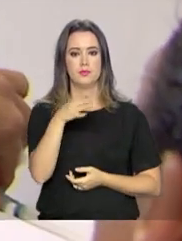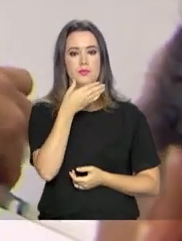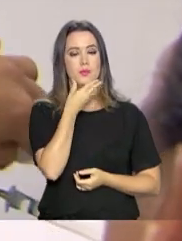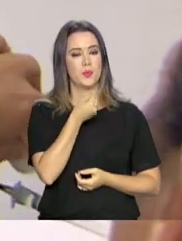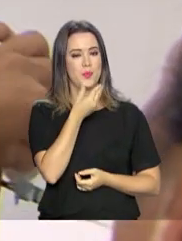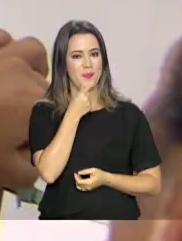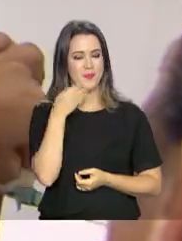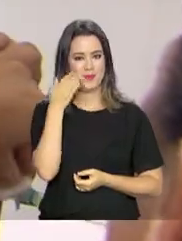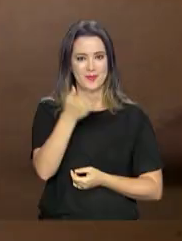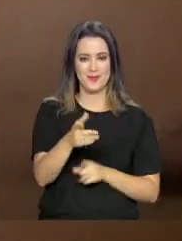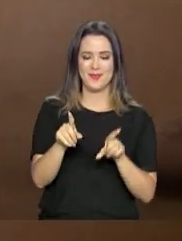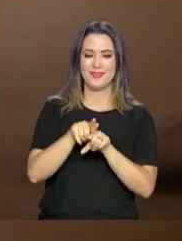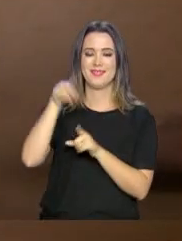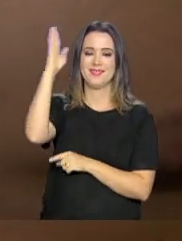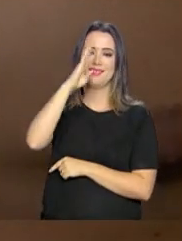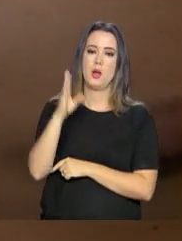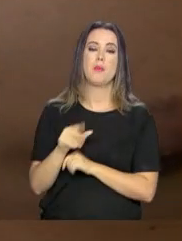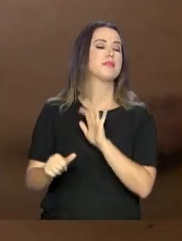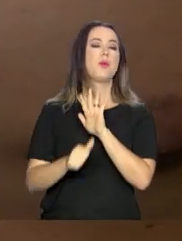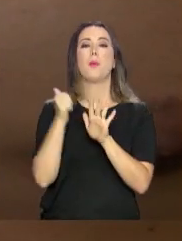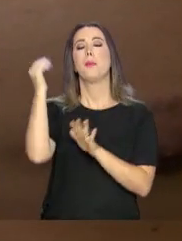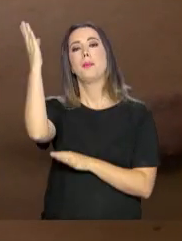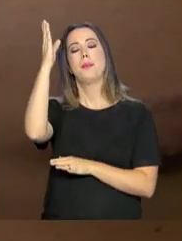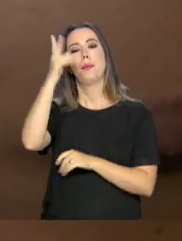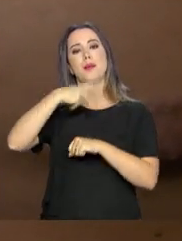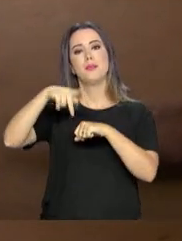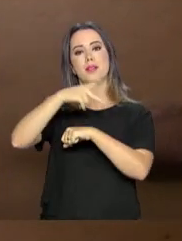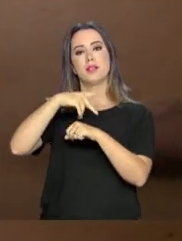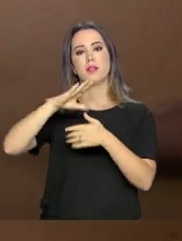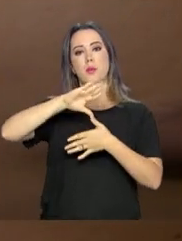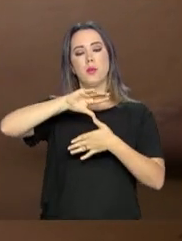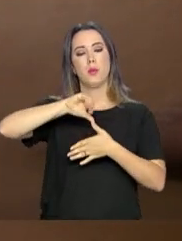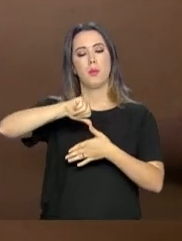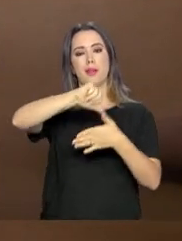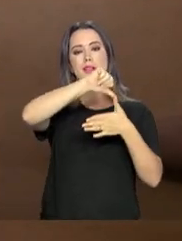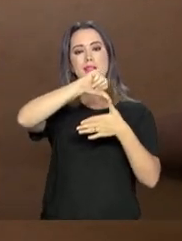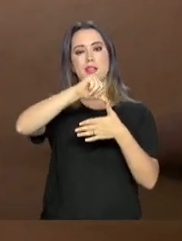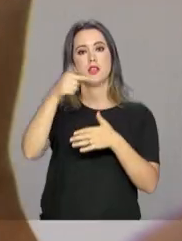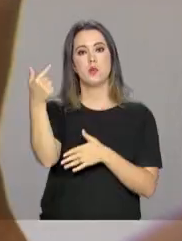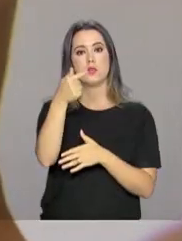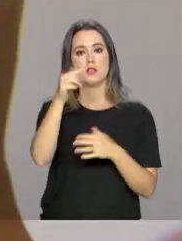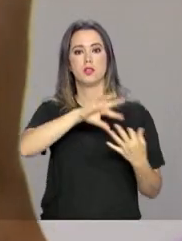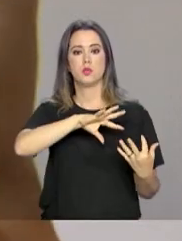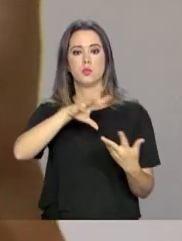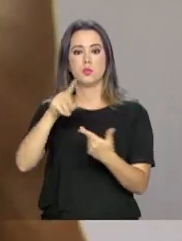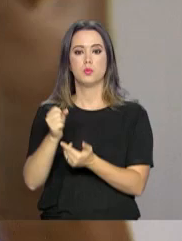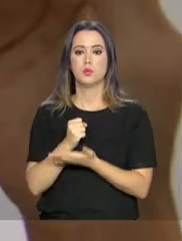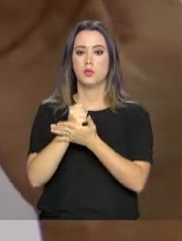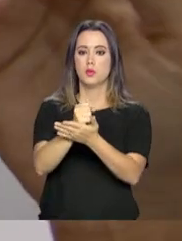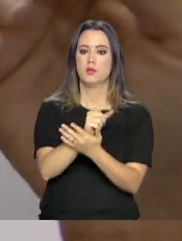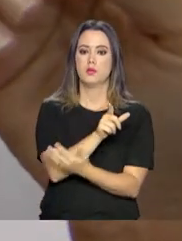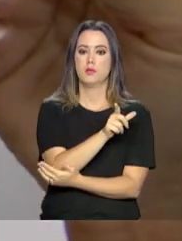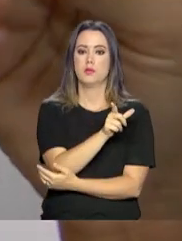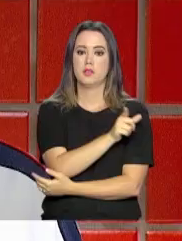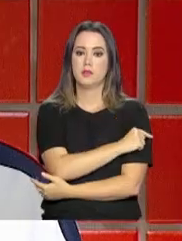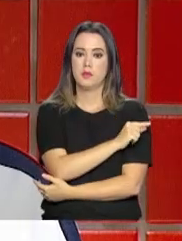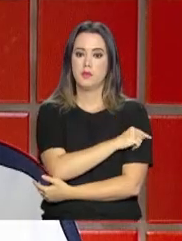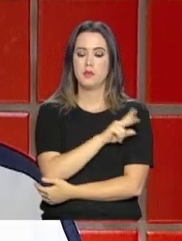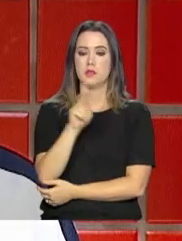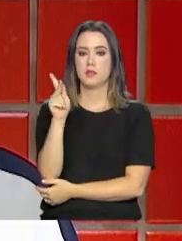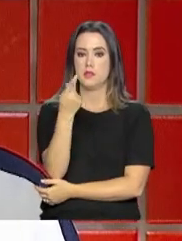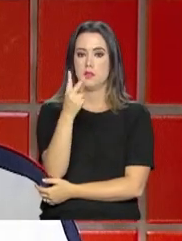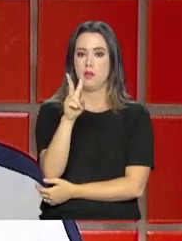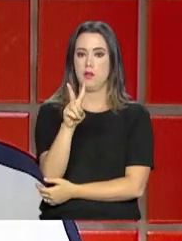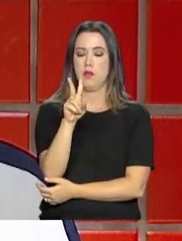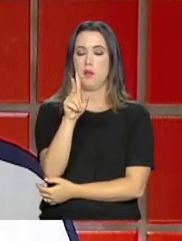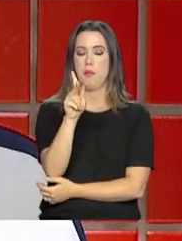meninos, o Brasil é o primeiro país da América do Sul e o sétimo do mundo a oferecer a vacina HPV.